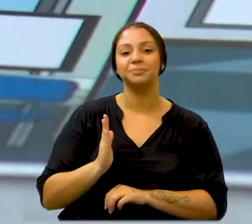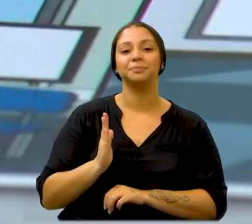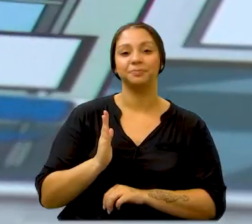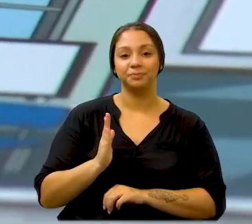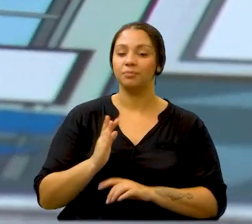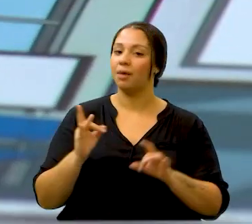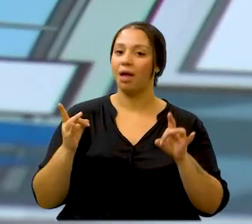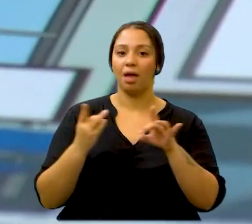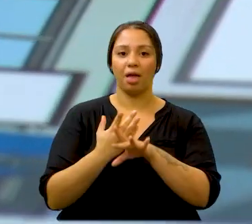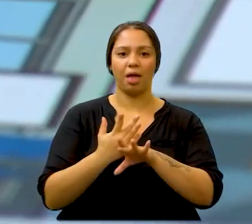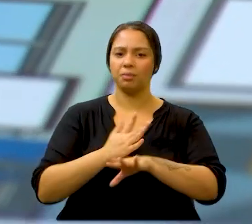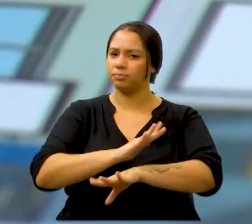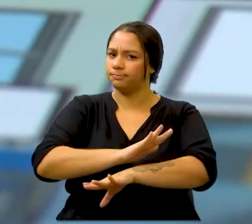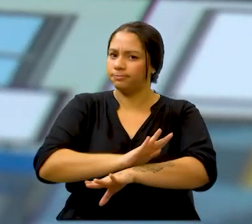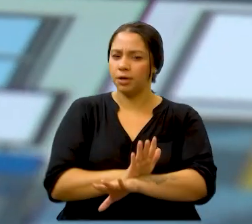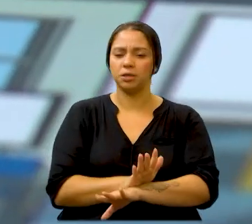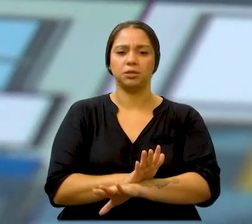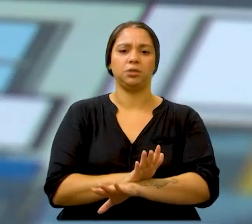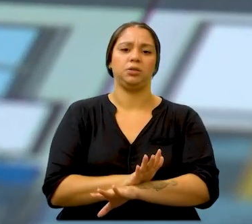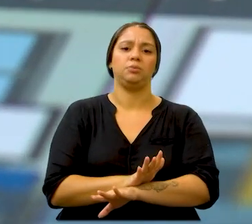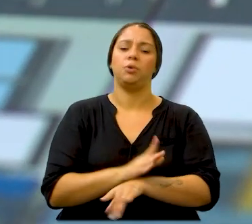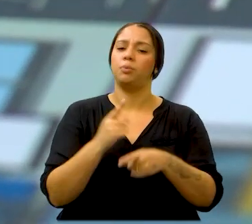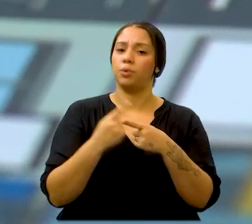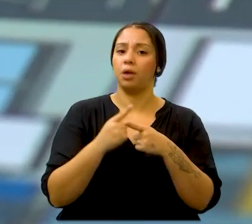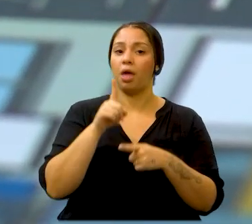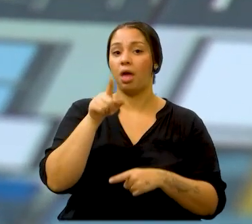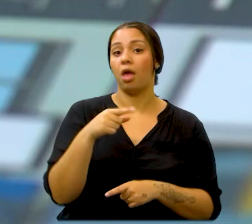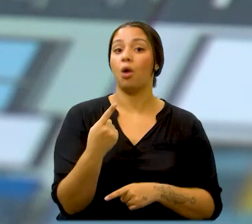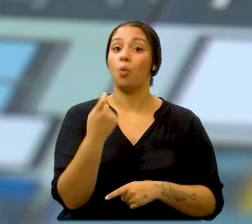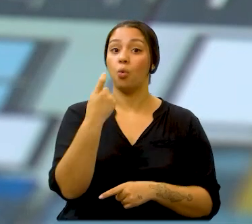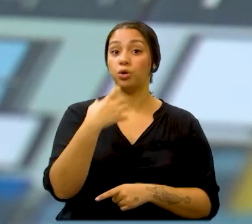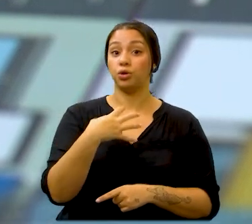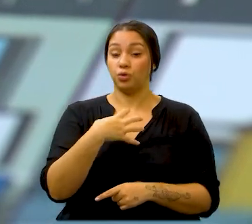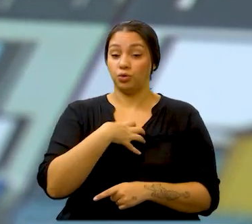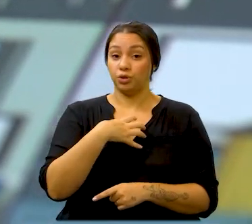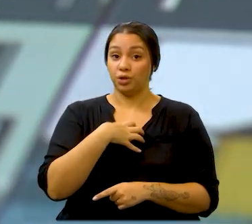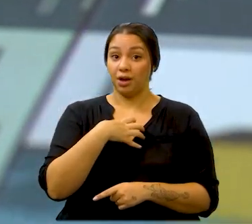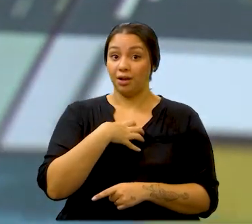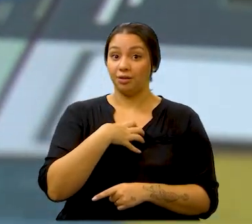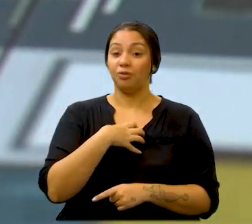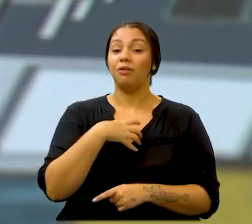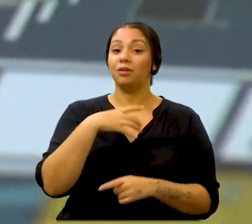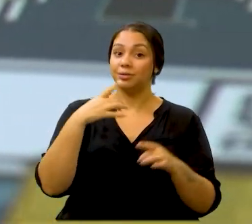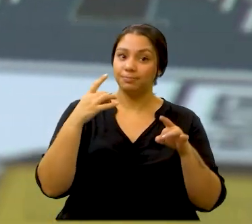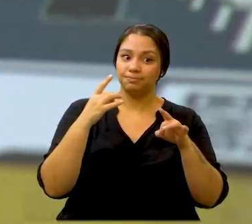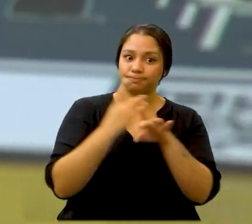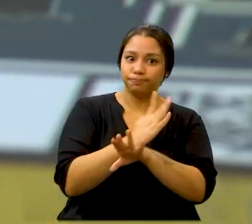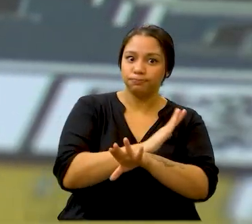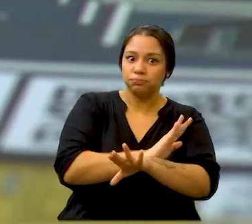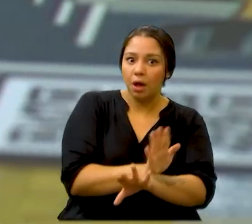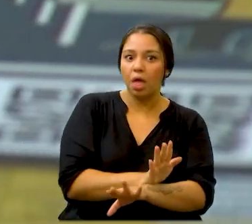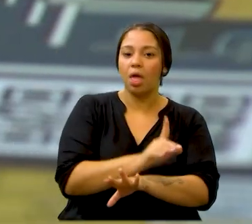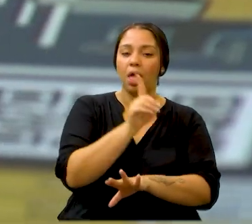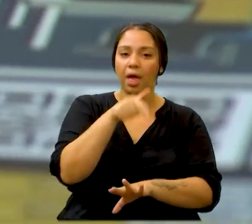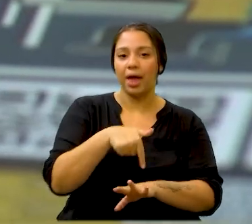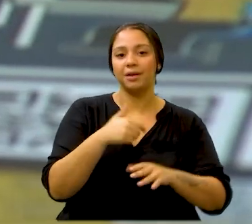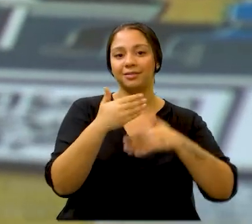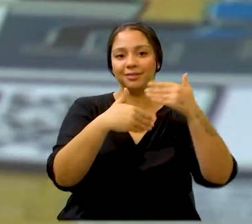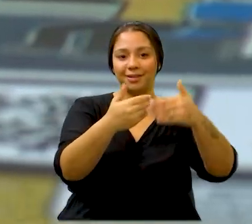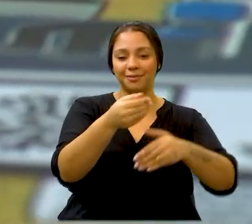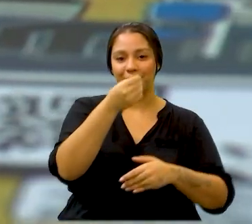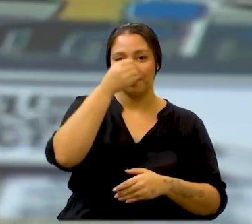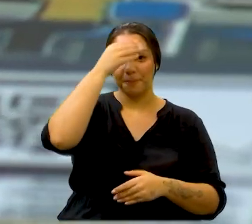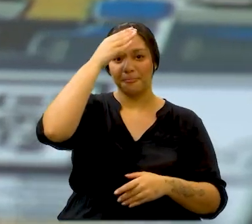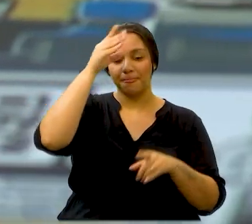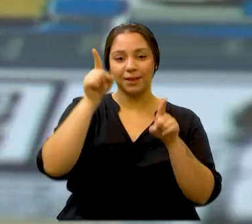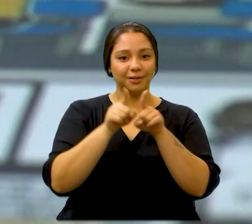para o combate ao racismo, obviamente, porque a única maneira de se combater o racismo é essa possibilidade de construção de conhecimento, e para que os